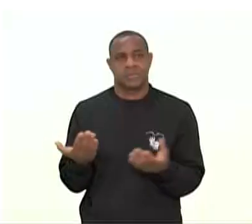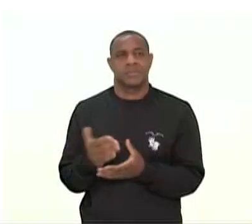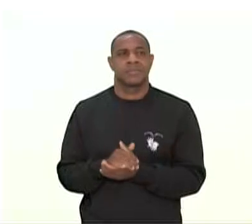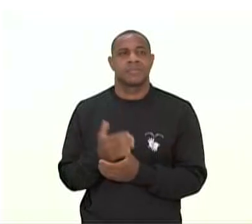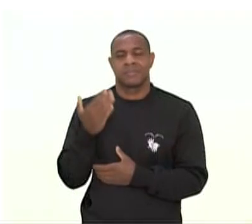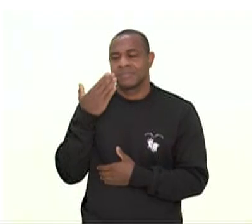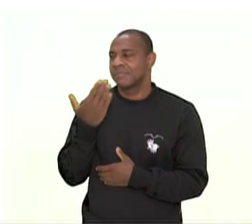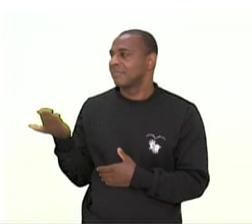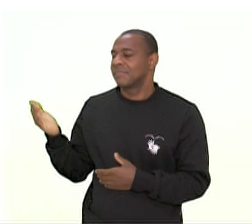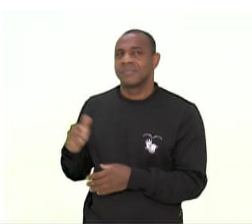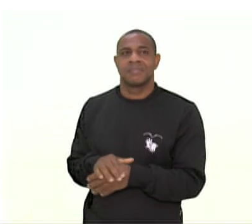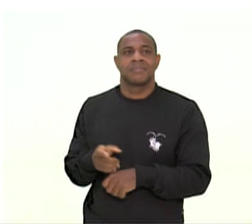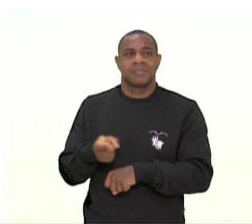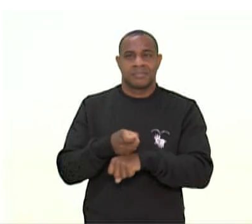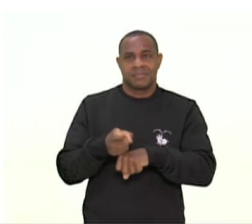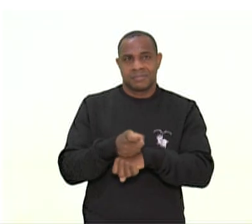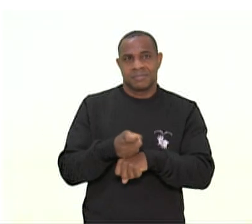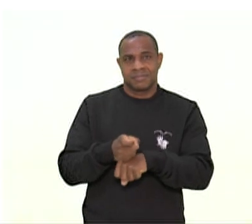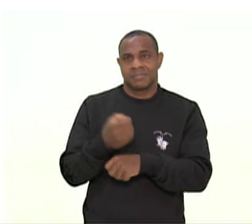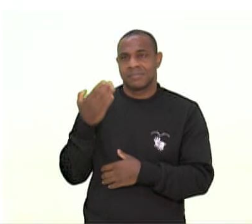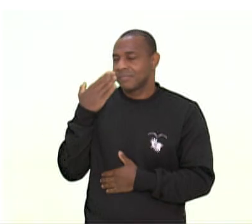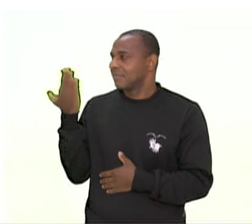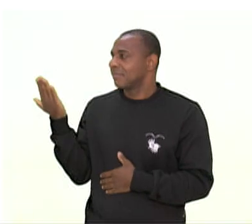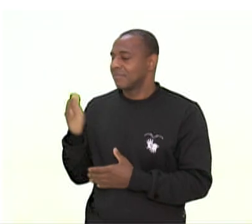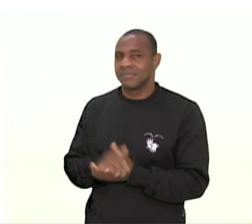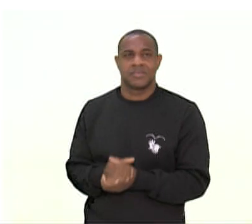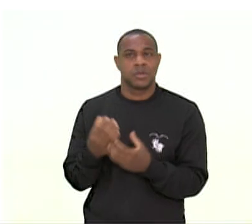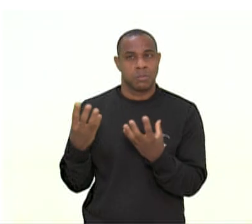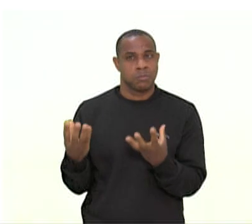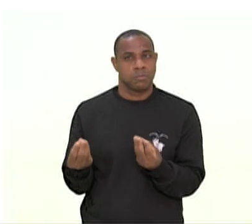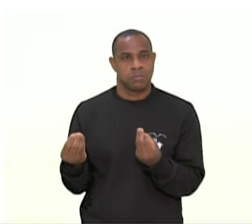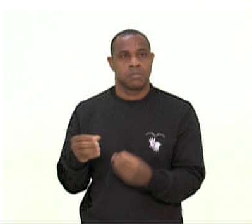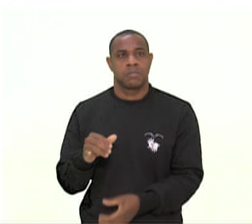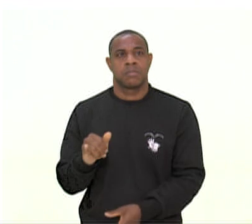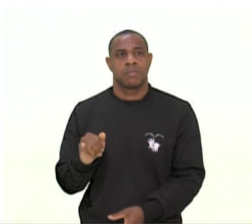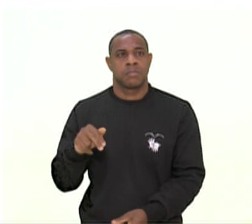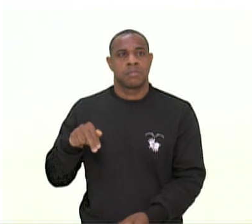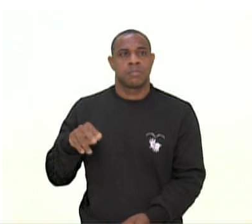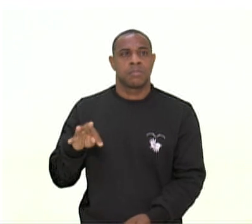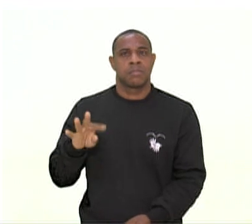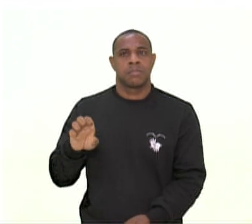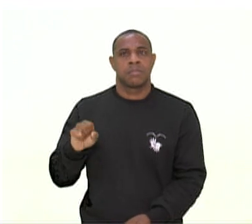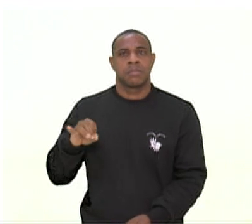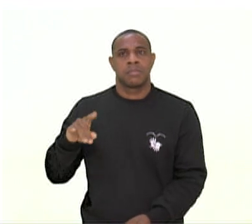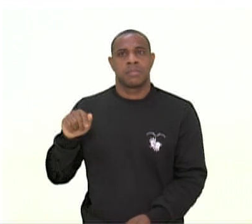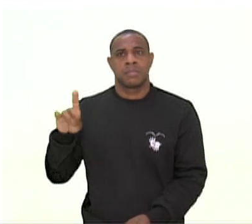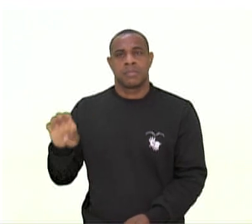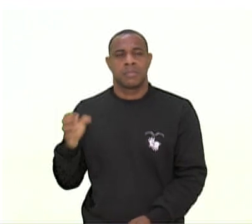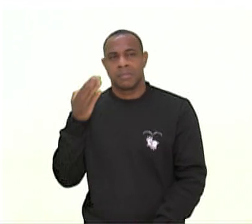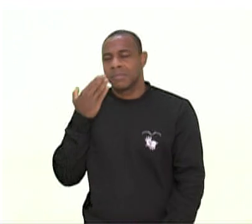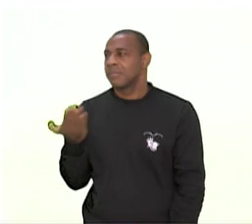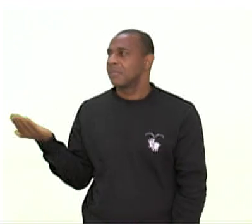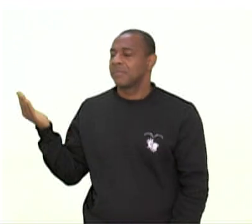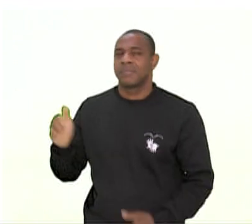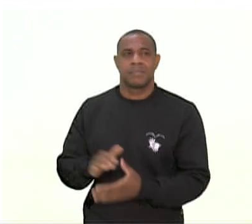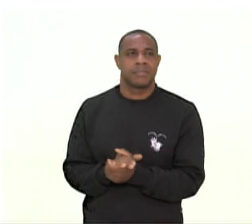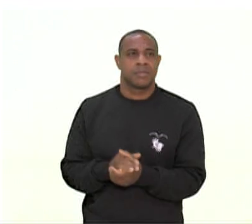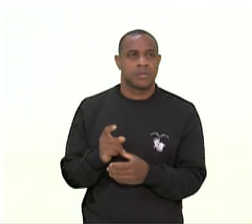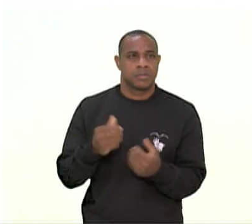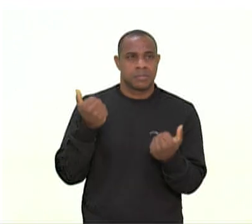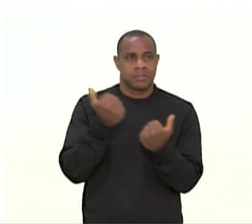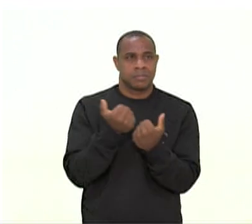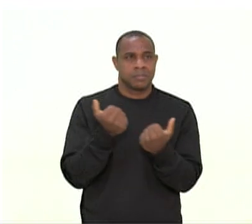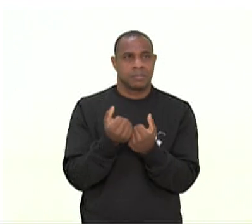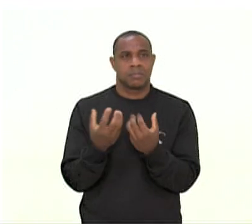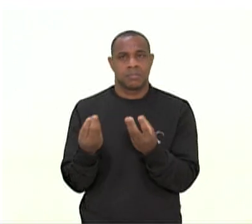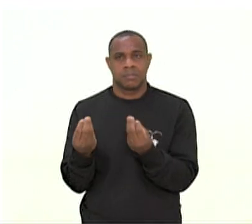seja, né, um advérbio ali de intensidade. Então, se a palavra bastante, quando for substituída pela palavra muito,